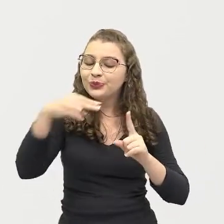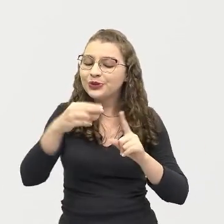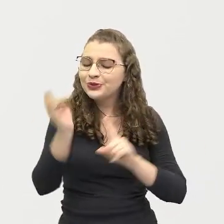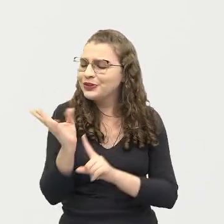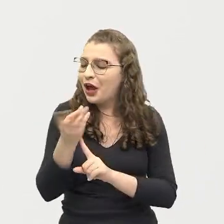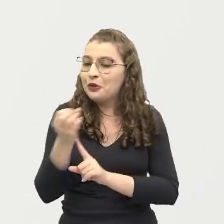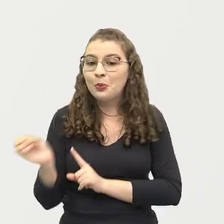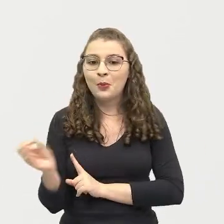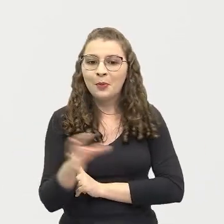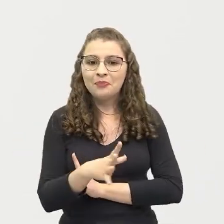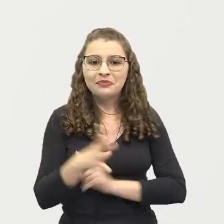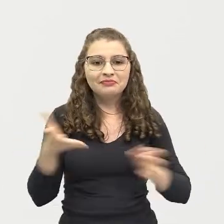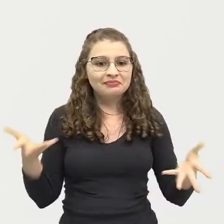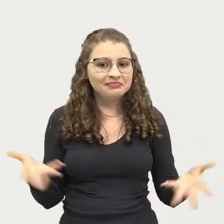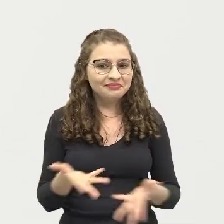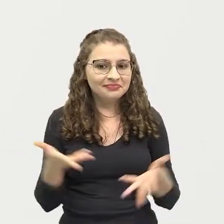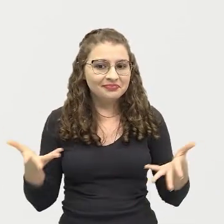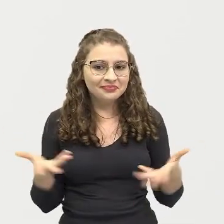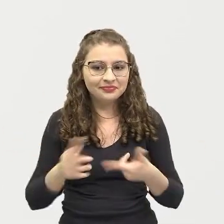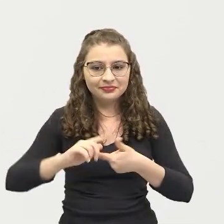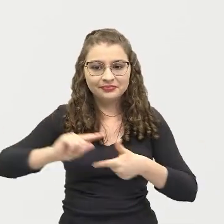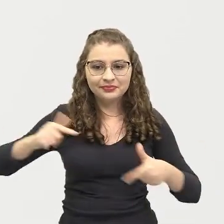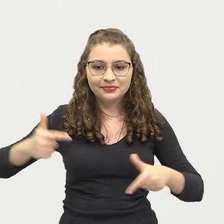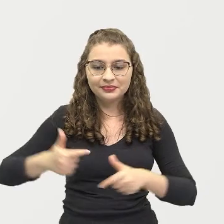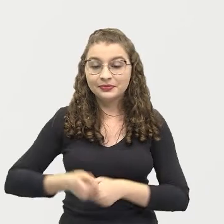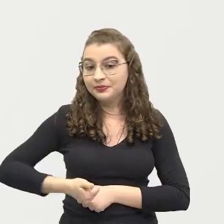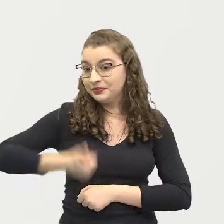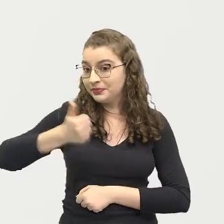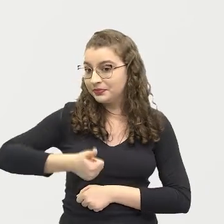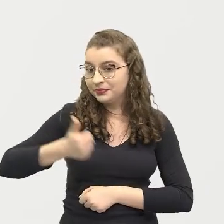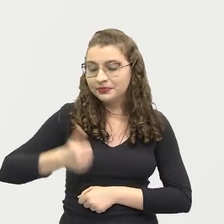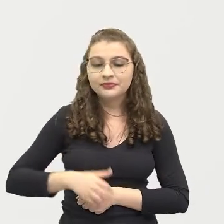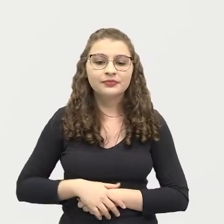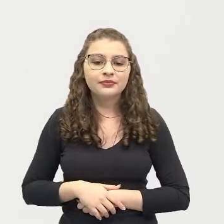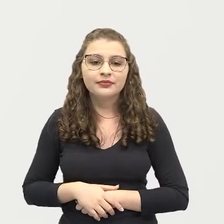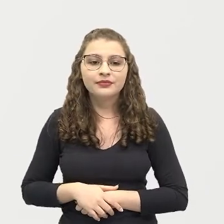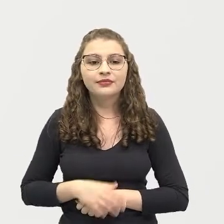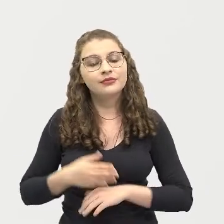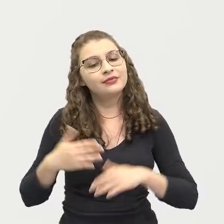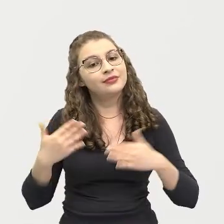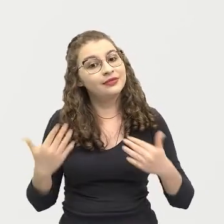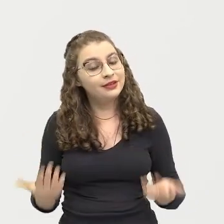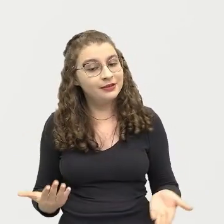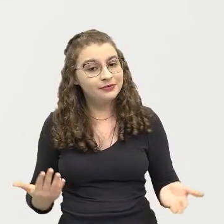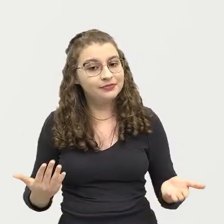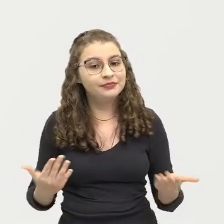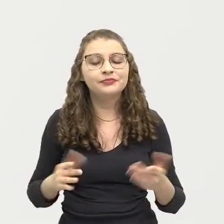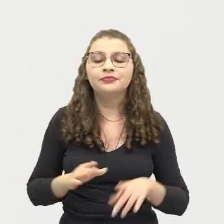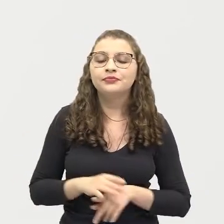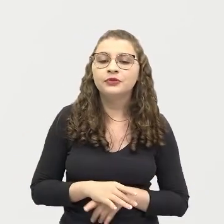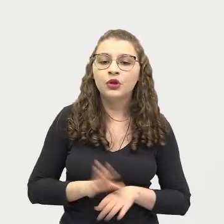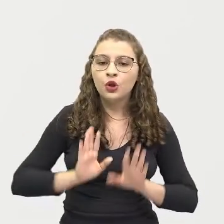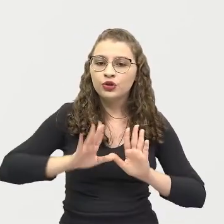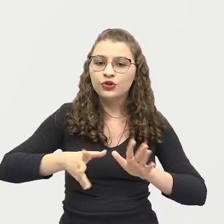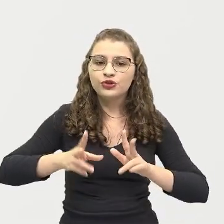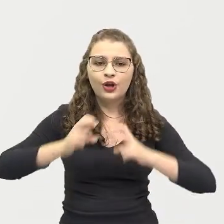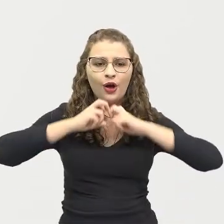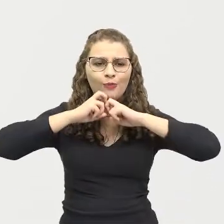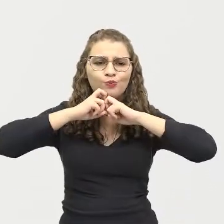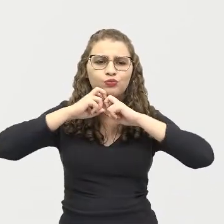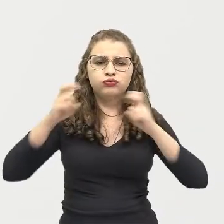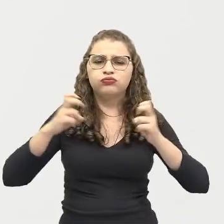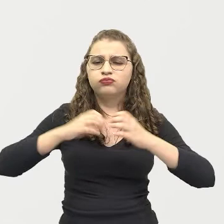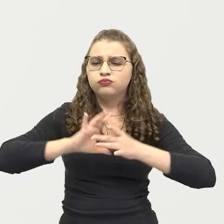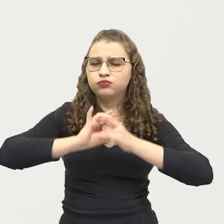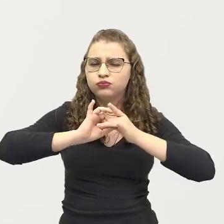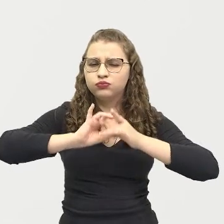arte, que anima os primeiros modernistas. Assim, ao mesmo tempo, olha só, que davam seu grito de independência e